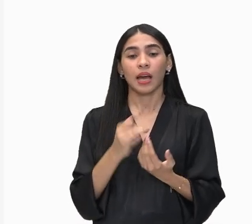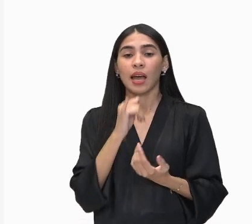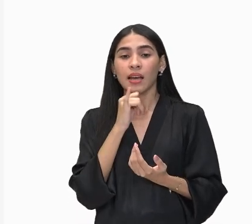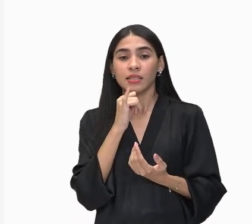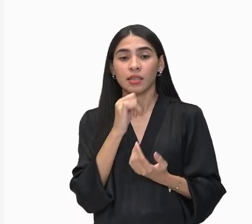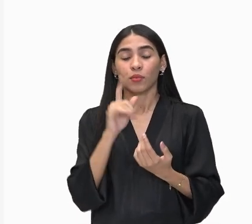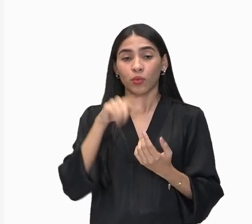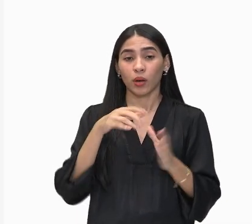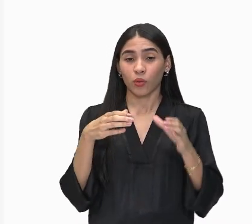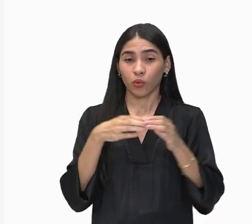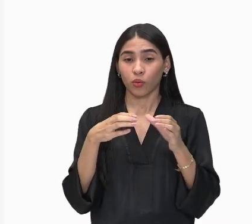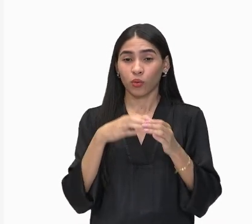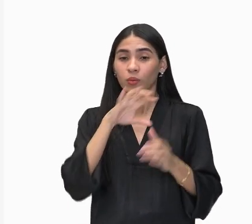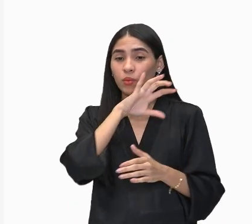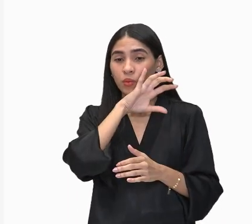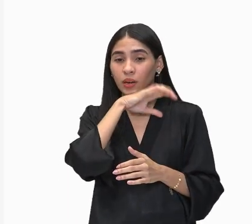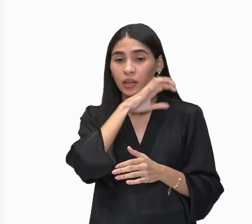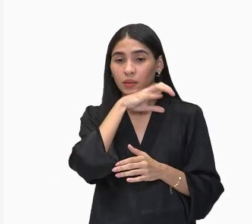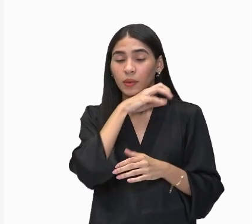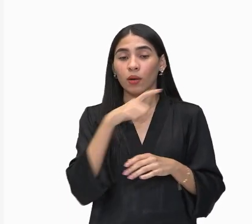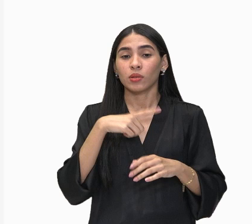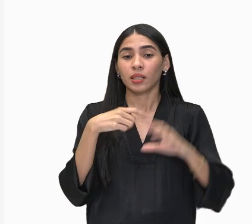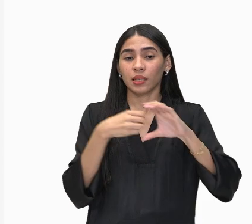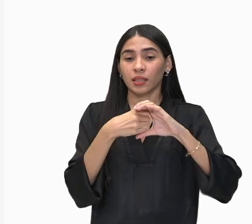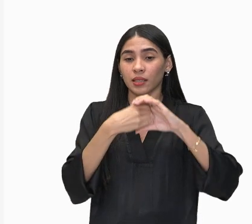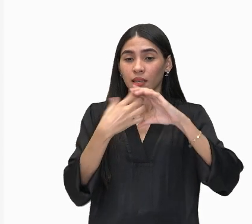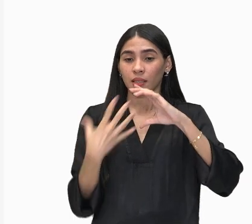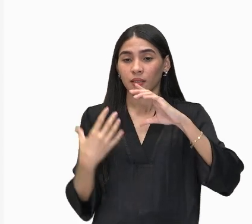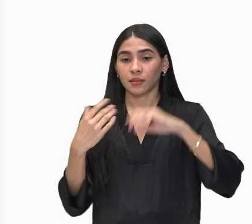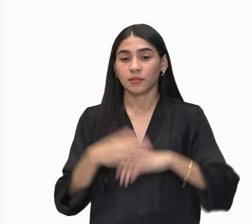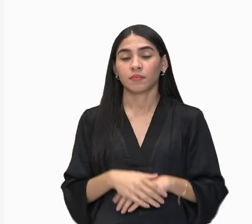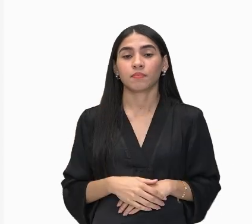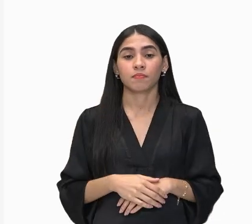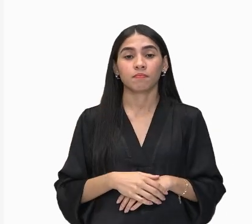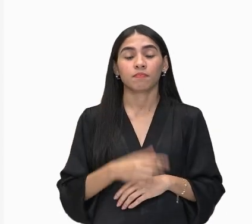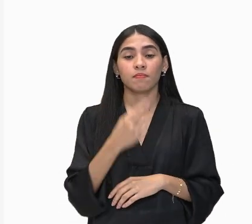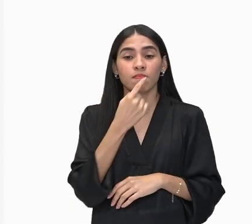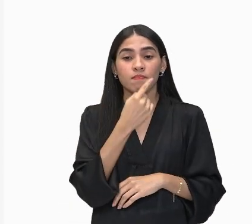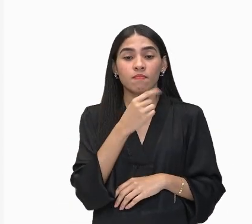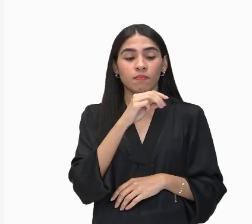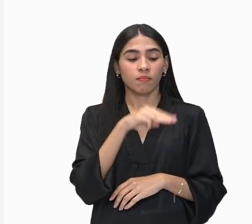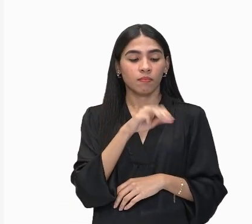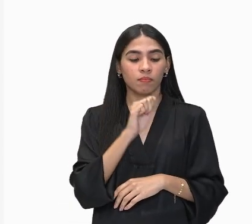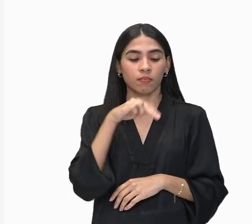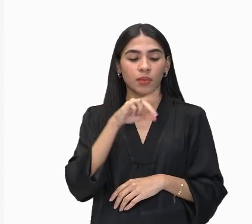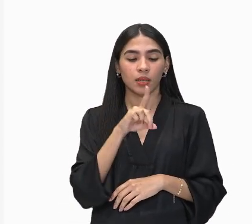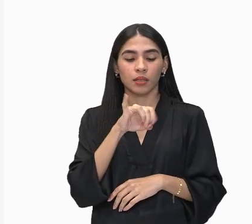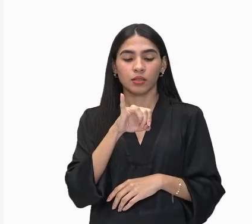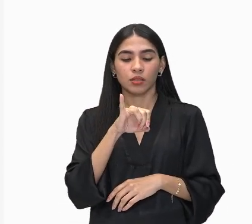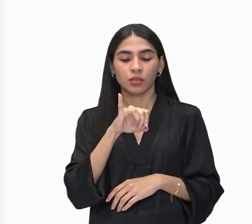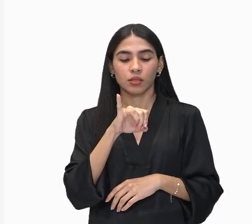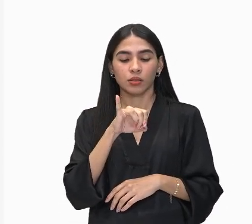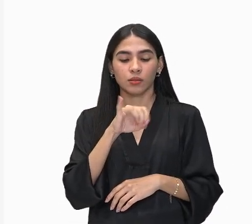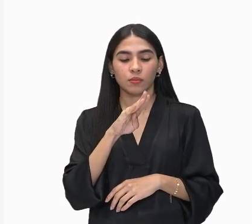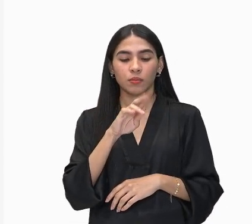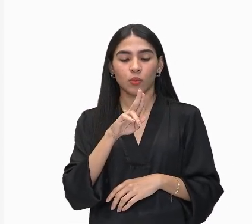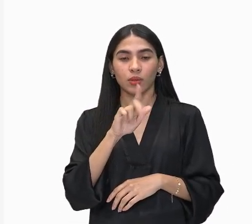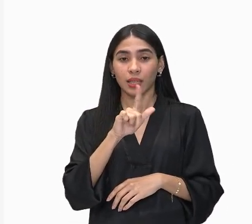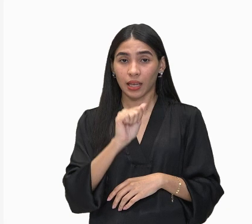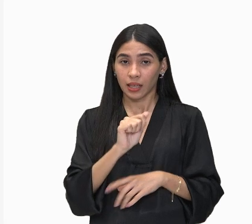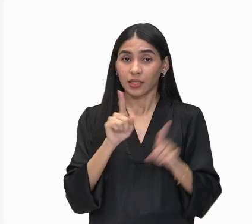indivíduos que possuem a característica de terem mandíbula e são antigos, né?